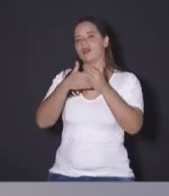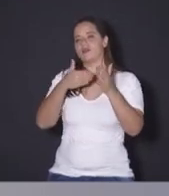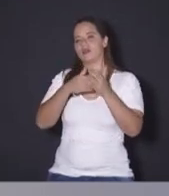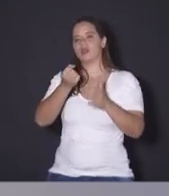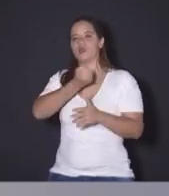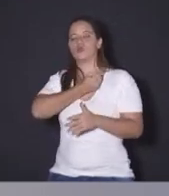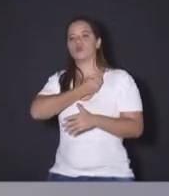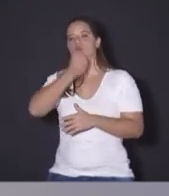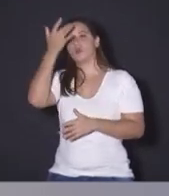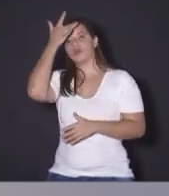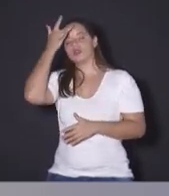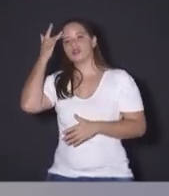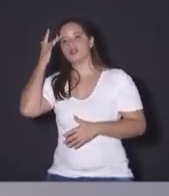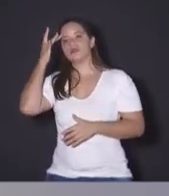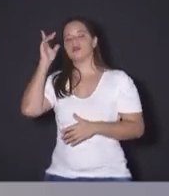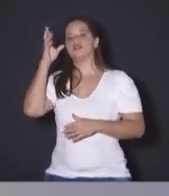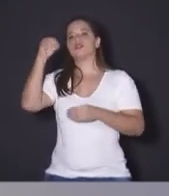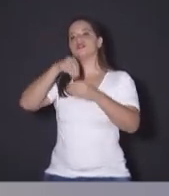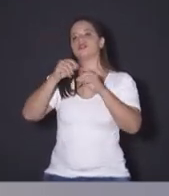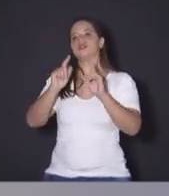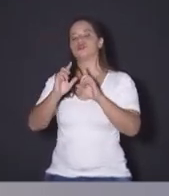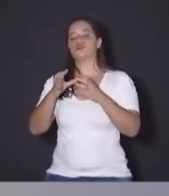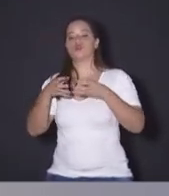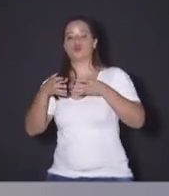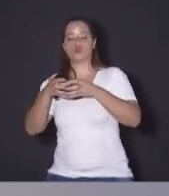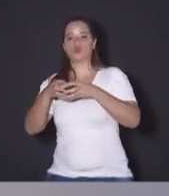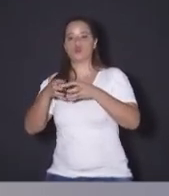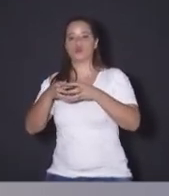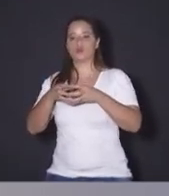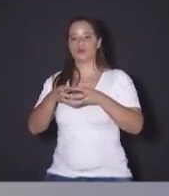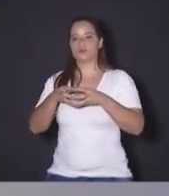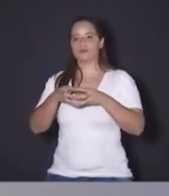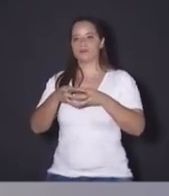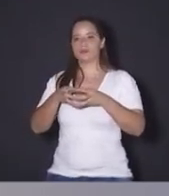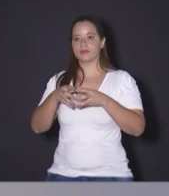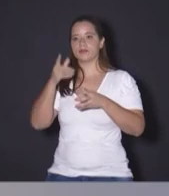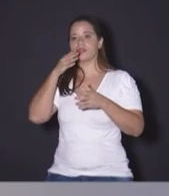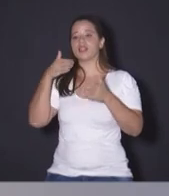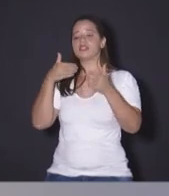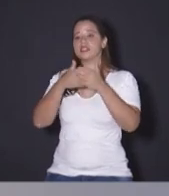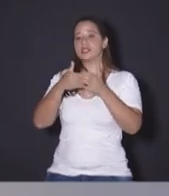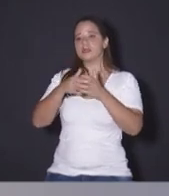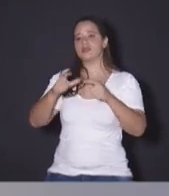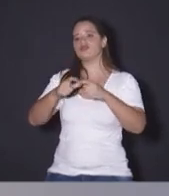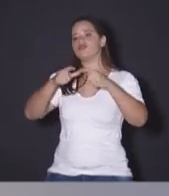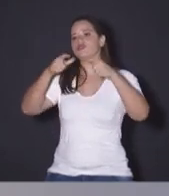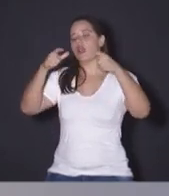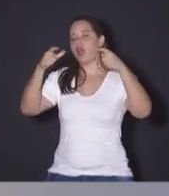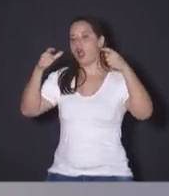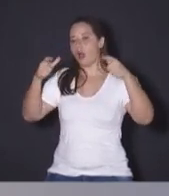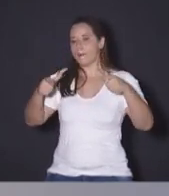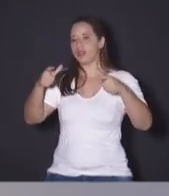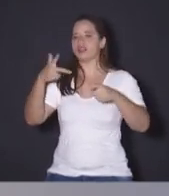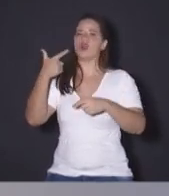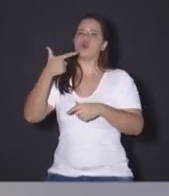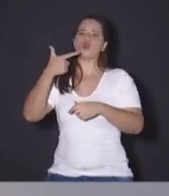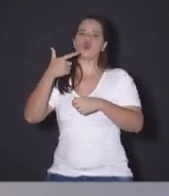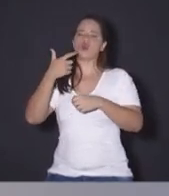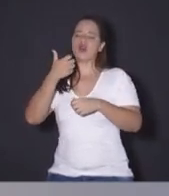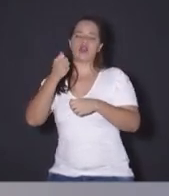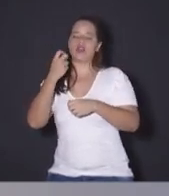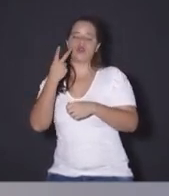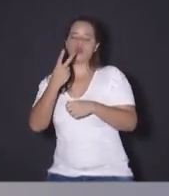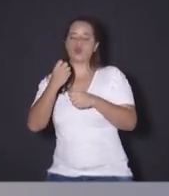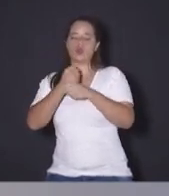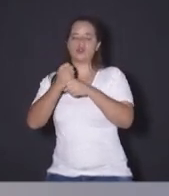dentro dentro dos grupos a esse limite foi aumentado é a dois anos atrás a